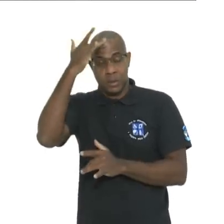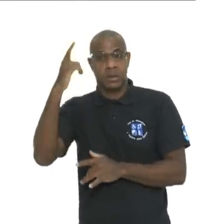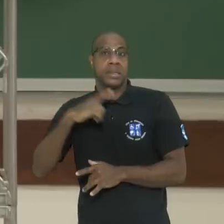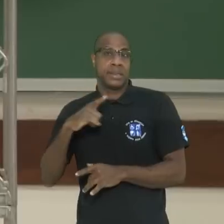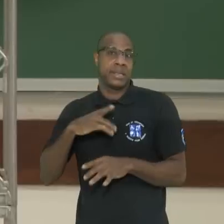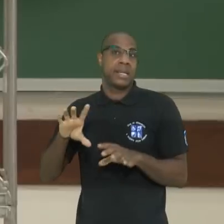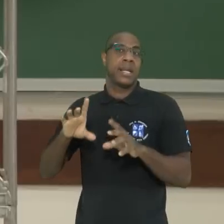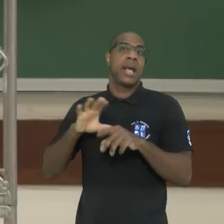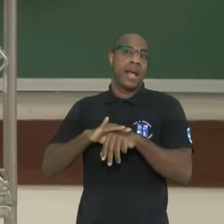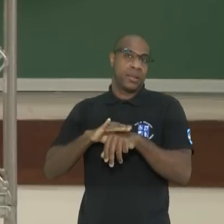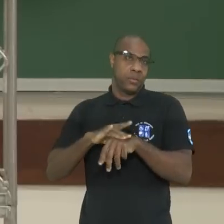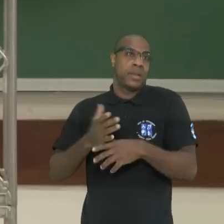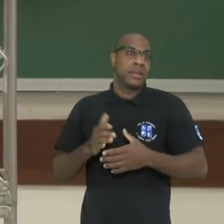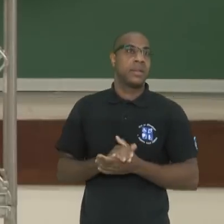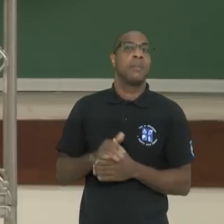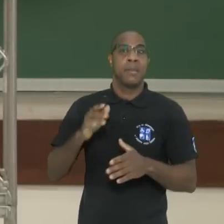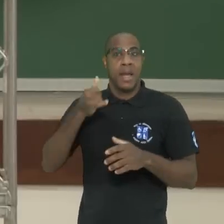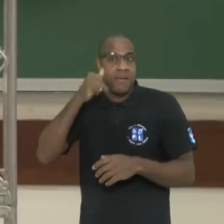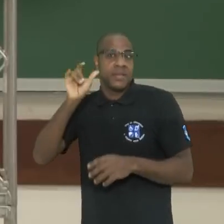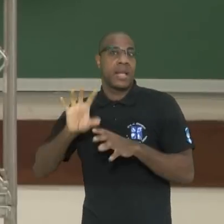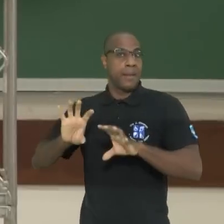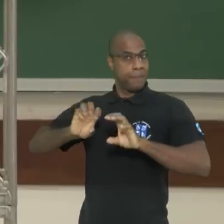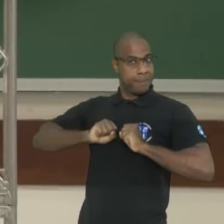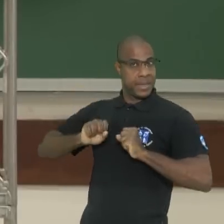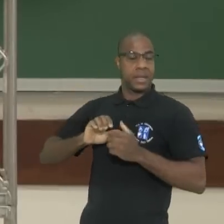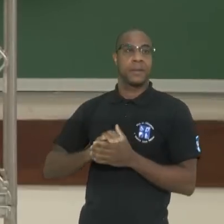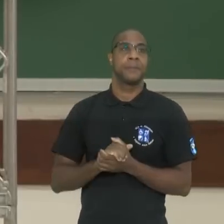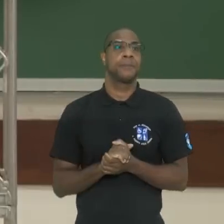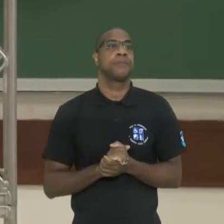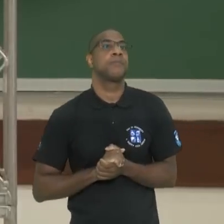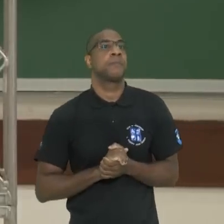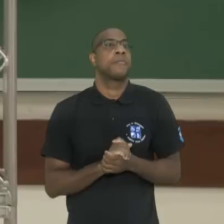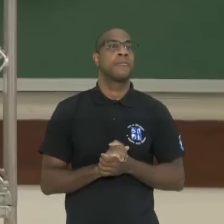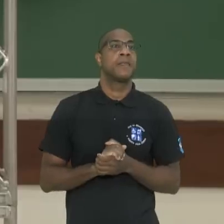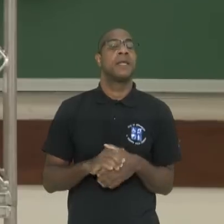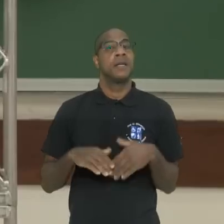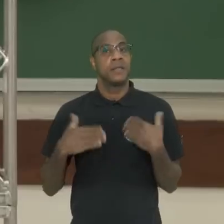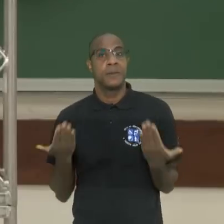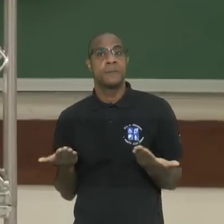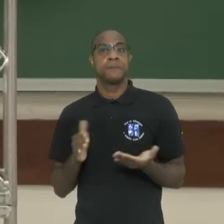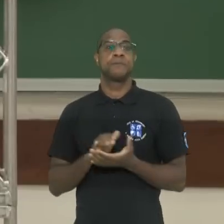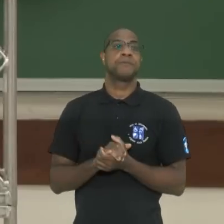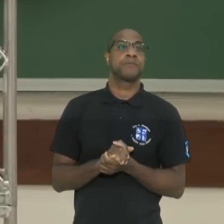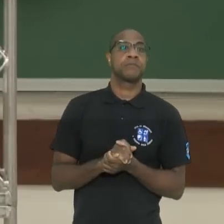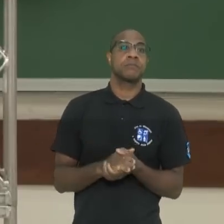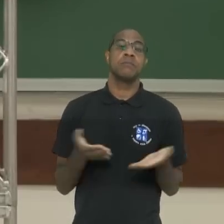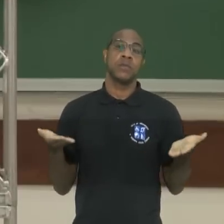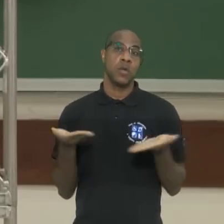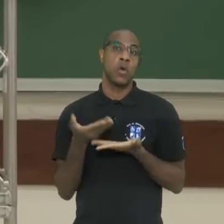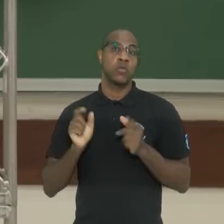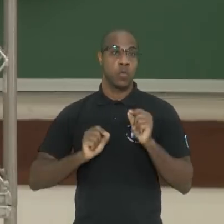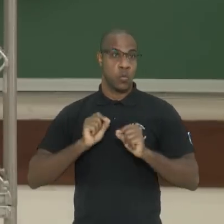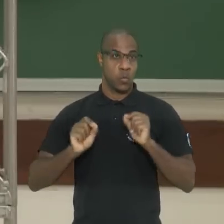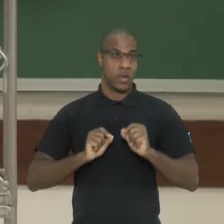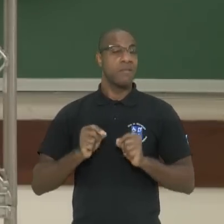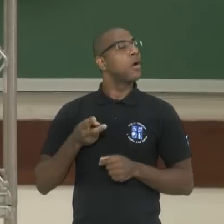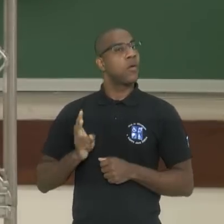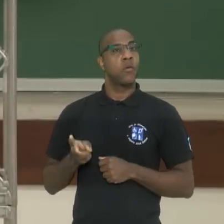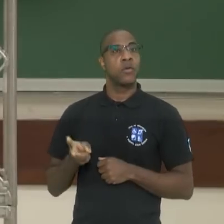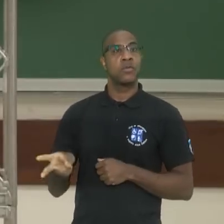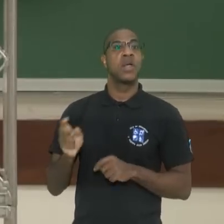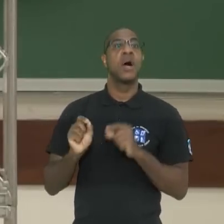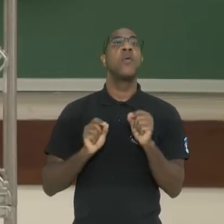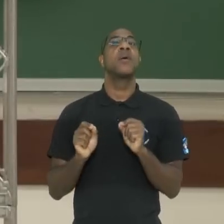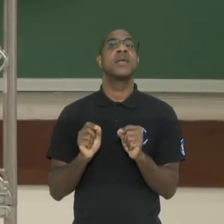existe vacina, está lá no nosso calendário anual de vacinação. Muito bem. Então, na aula de hoje, nós vamos continuar